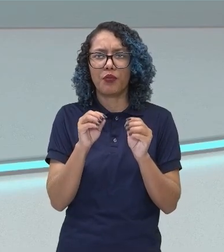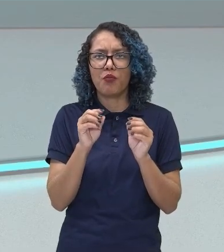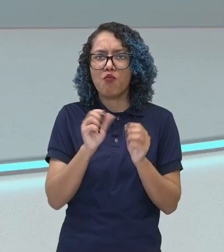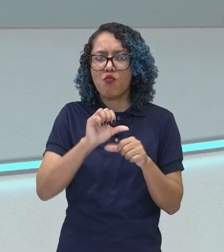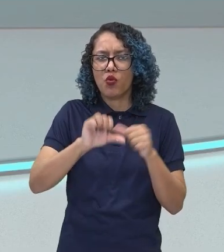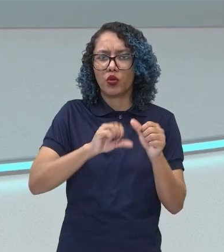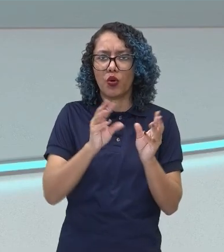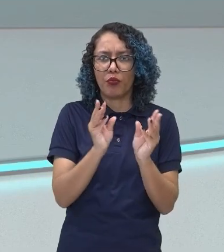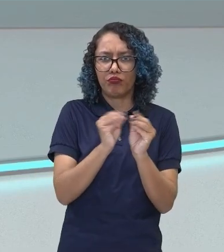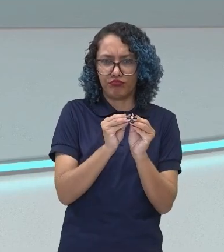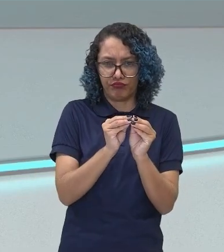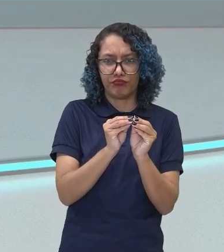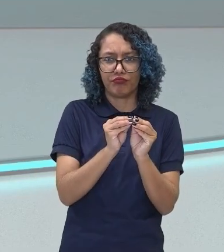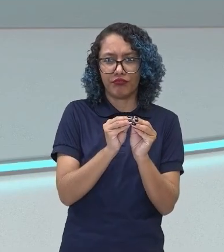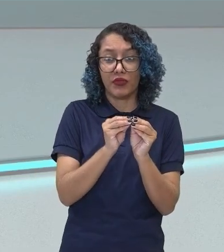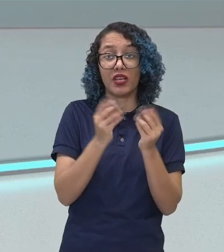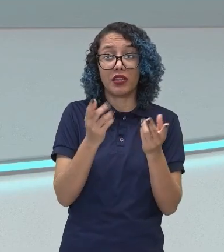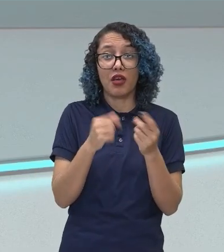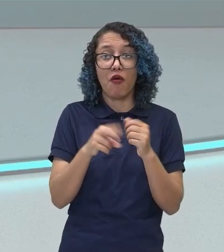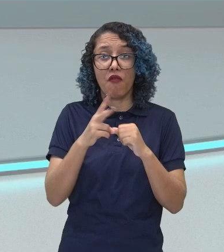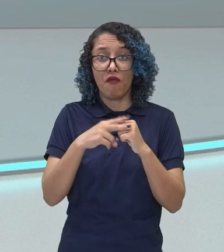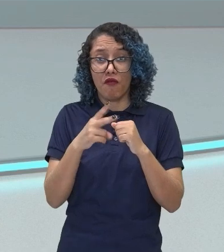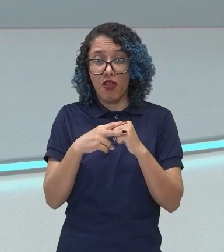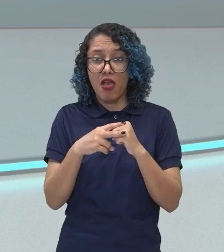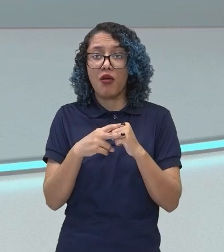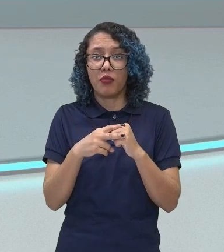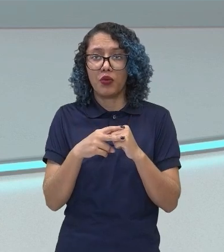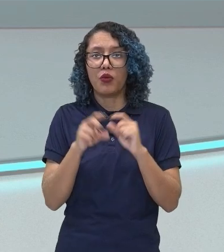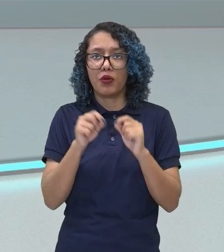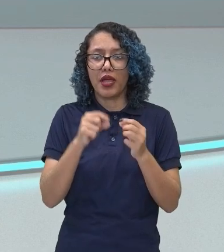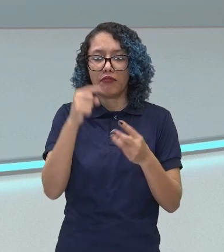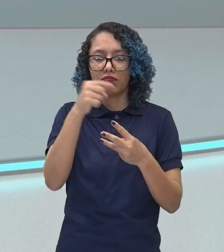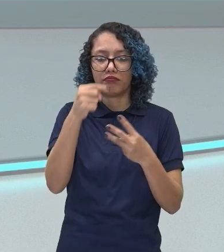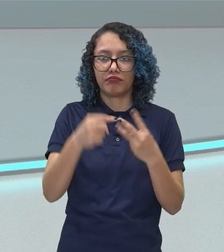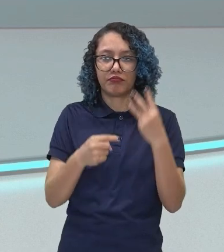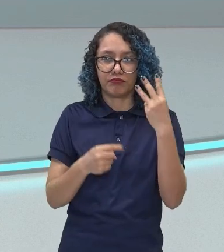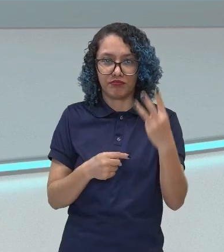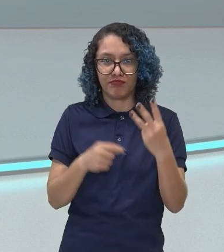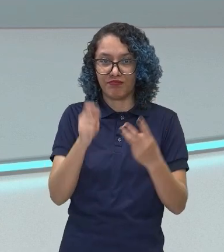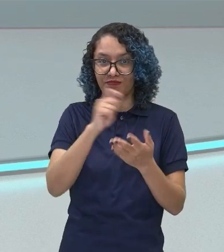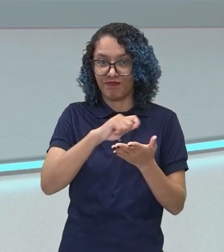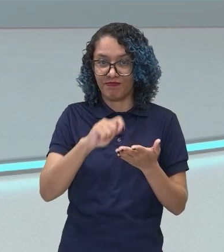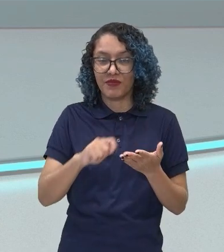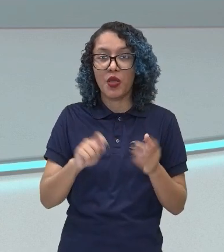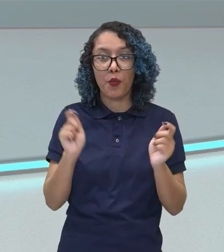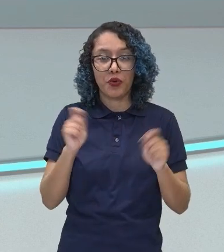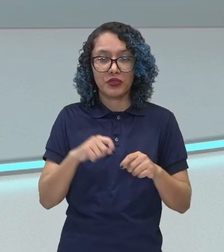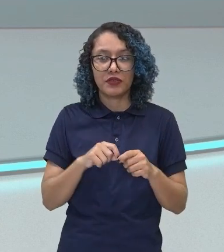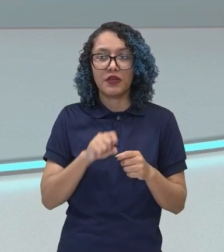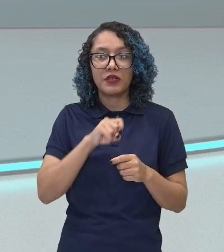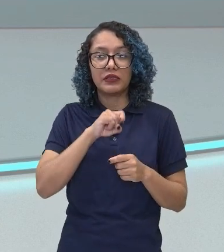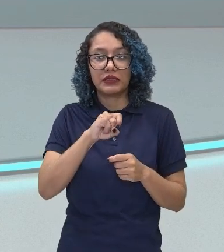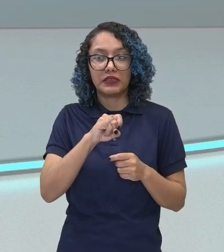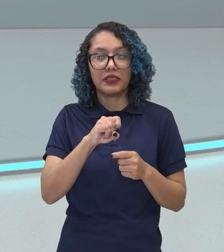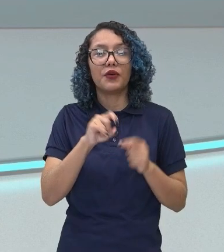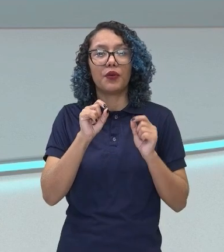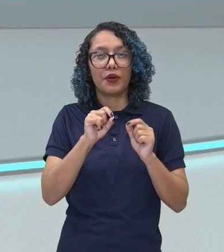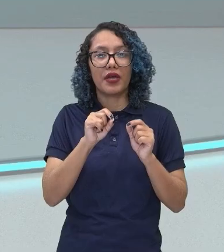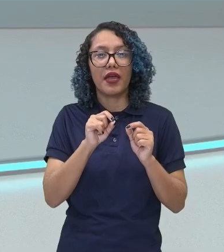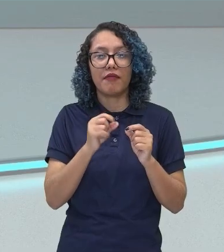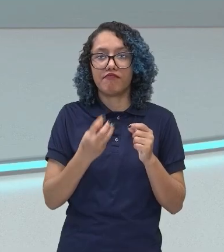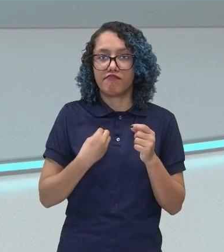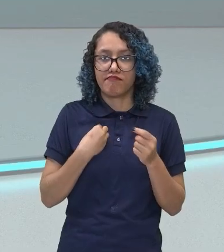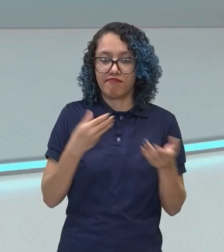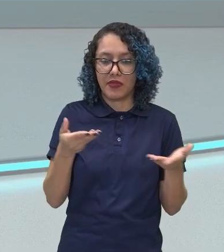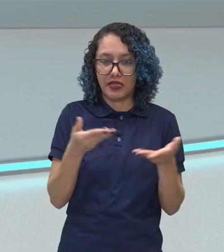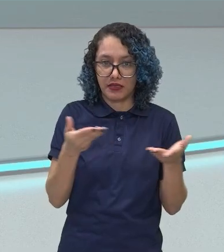Essa é a característica. O verbo to be tem 3 possibilidades de mudança quando conjugado aí no presente, tá? A gente está